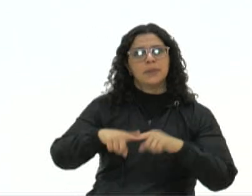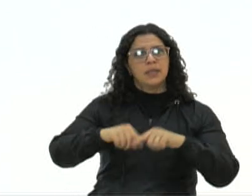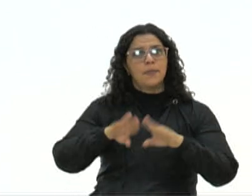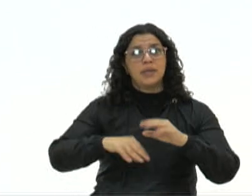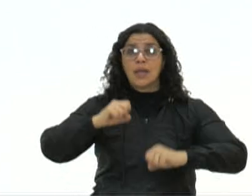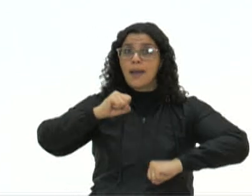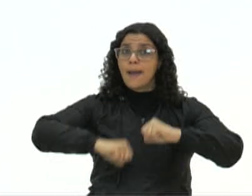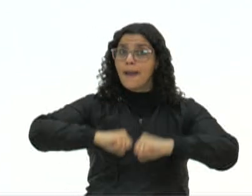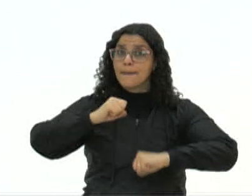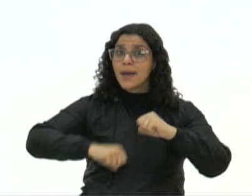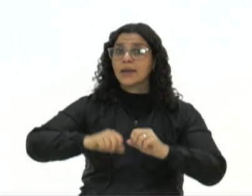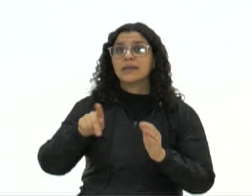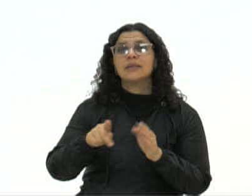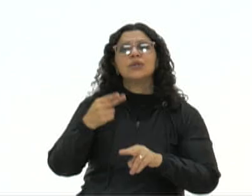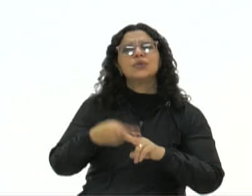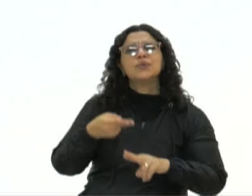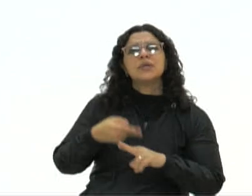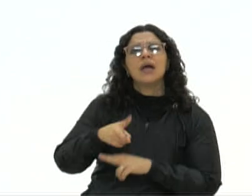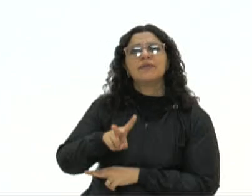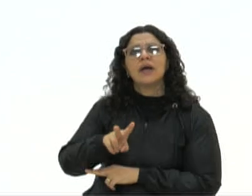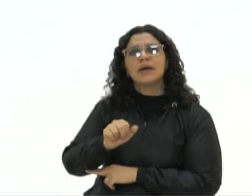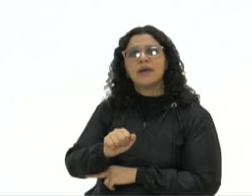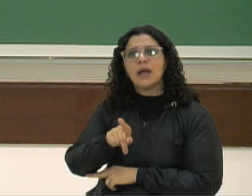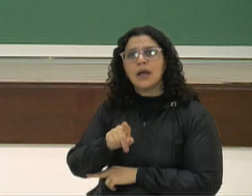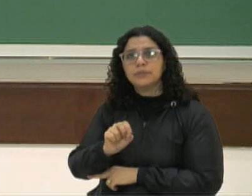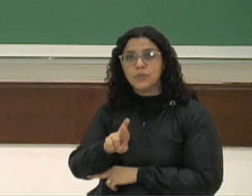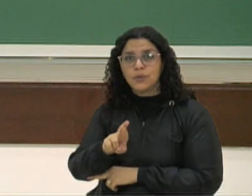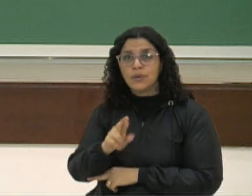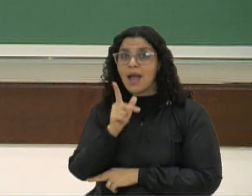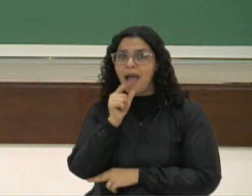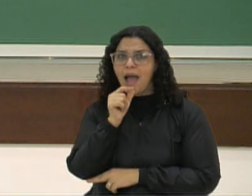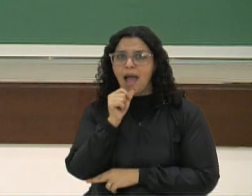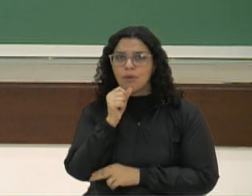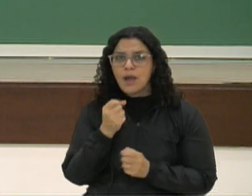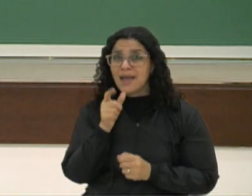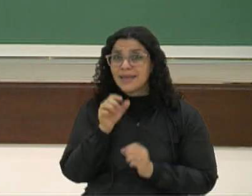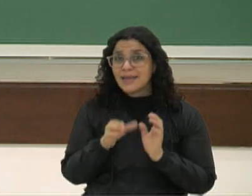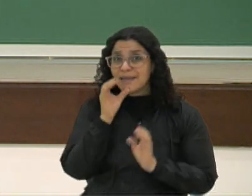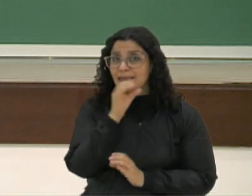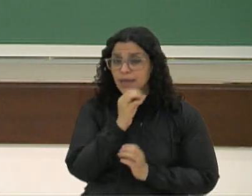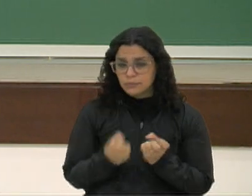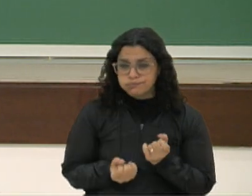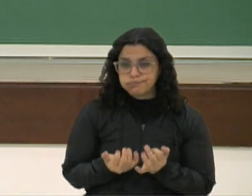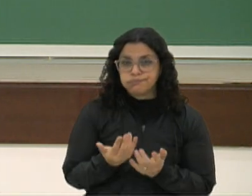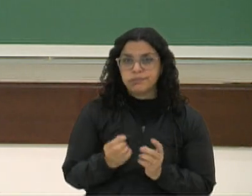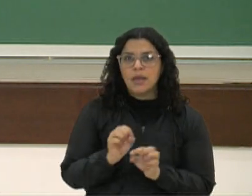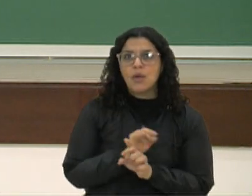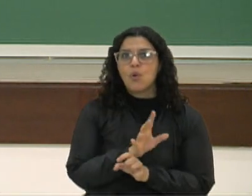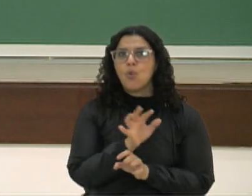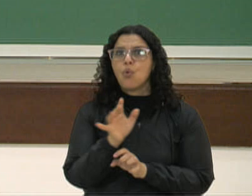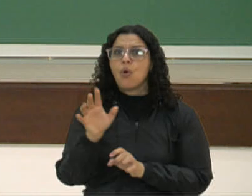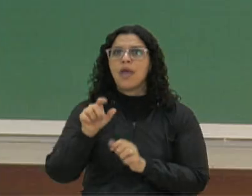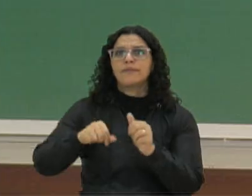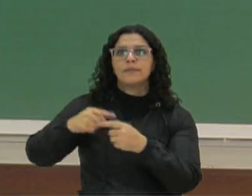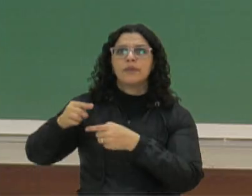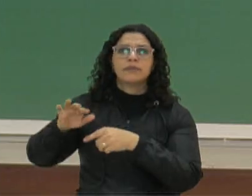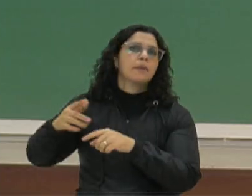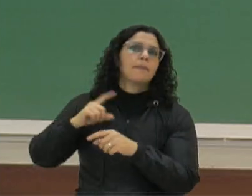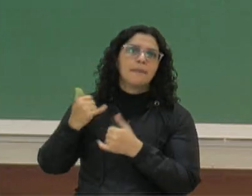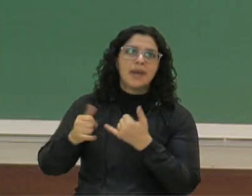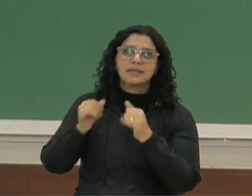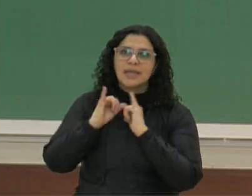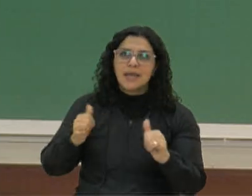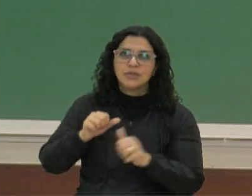a máquina a vapor. Né? Então, nós tínhamos locomotiva, houve uma expansão das ferrovias, outros territórios foram